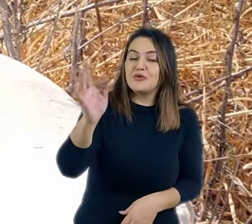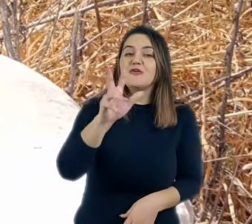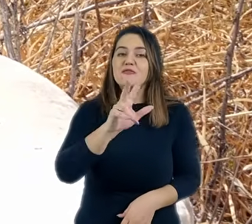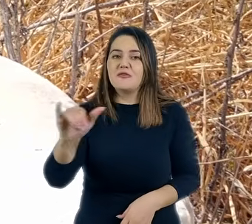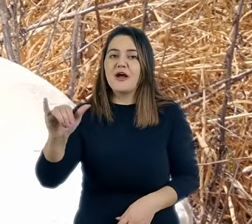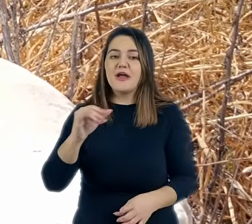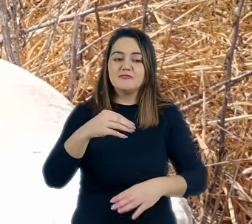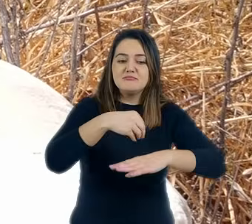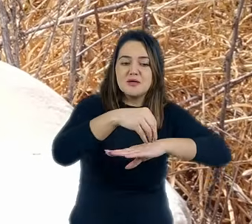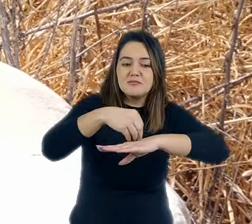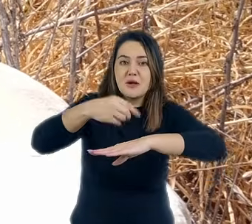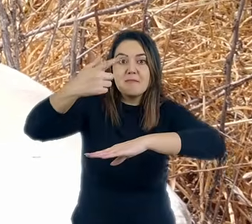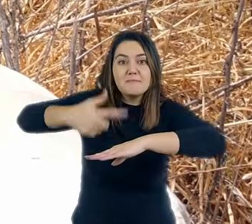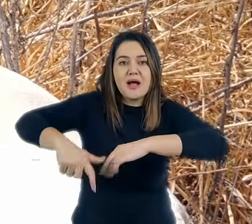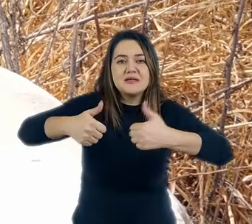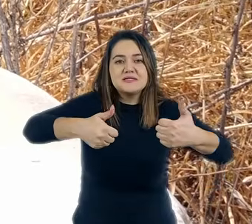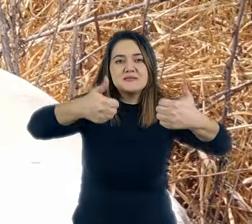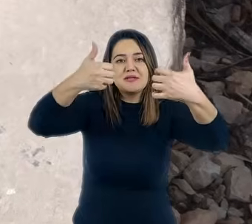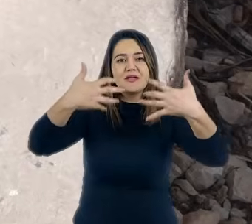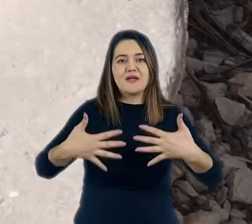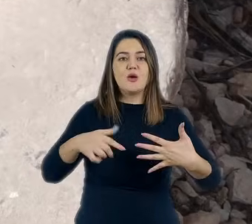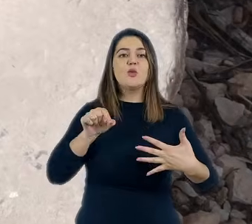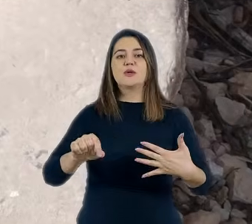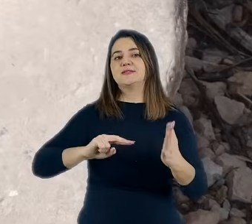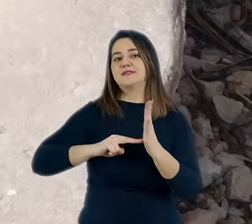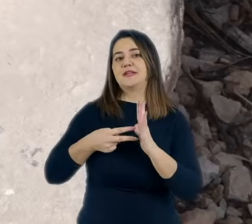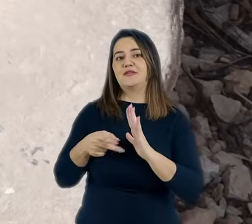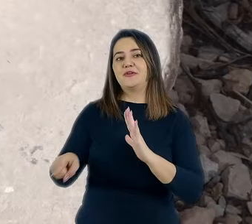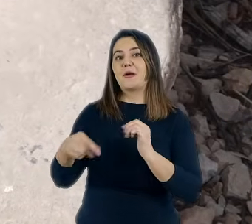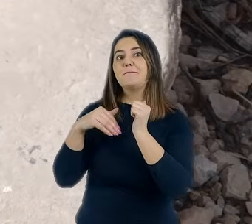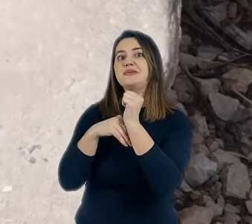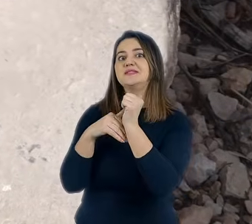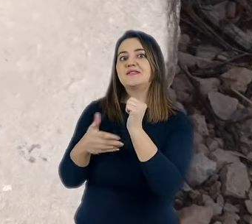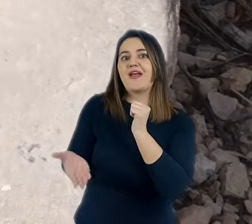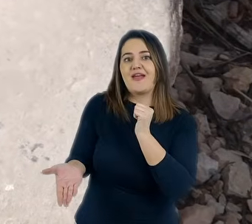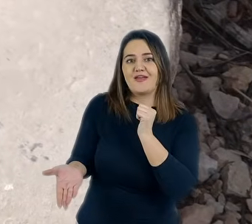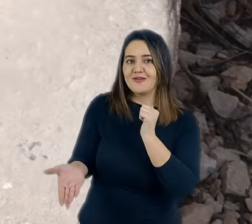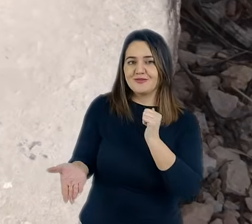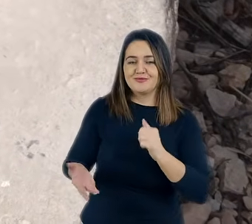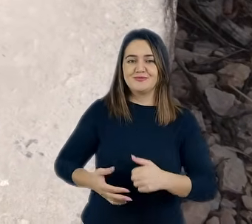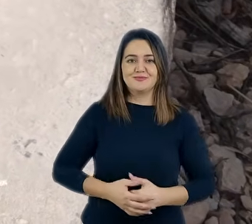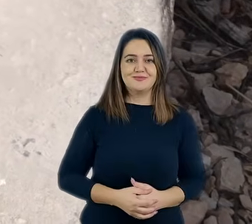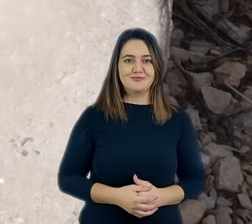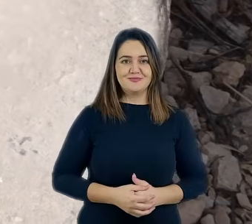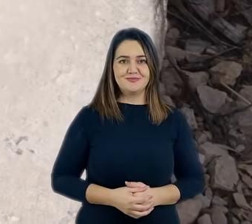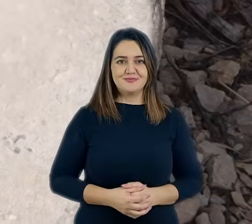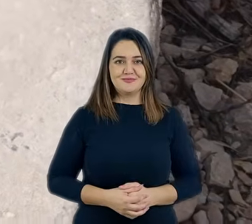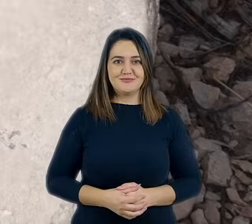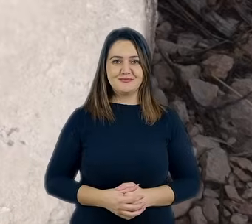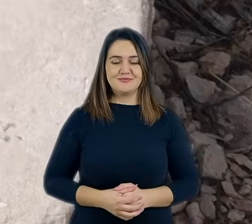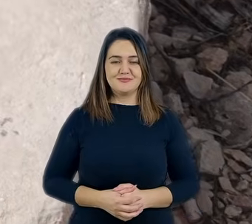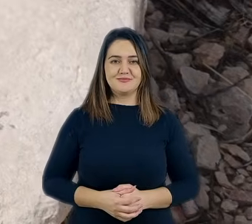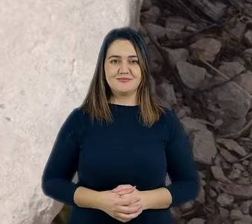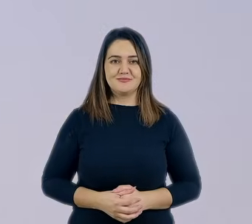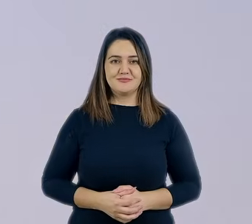encontrar mais detalhes e mais informações que nos expliquem o mistério dessa pedra cheia de buracos.